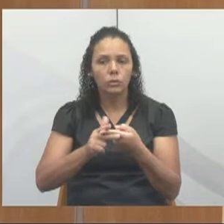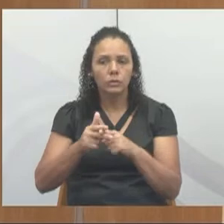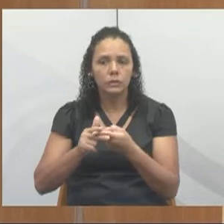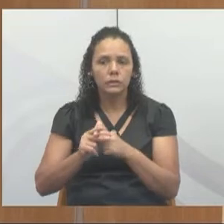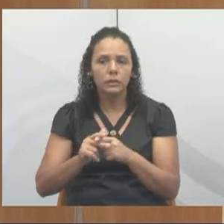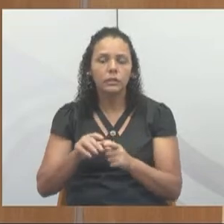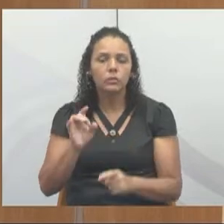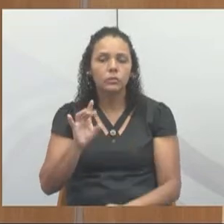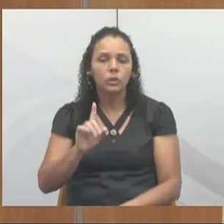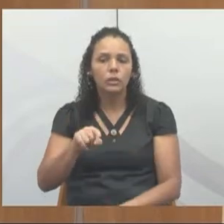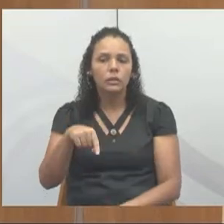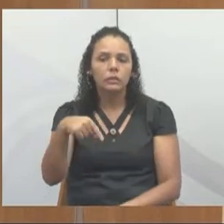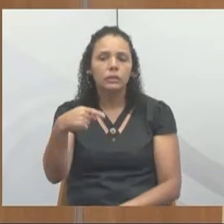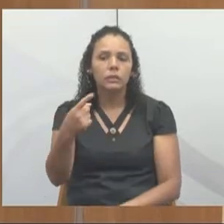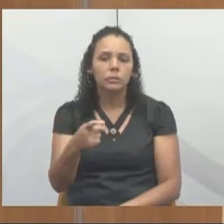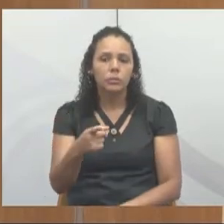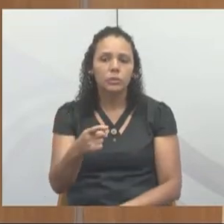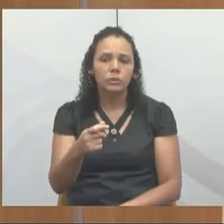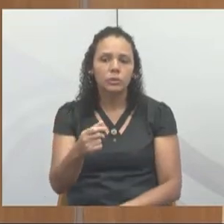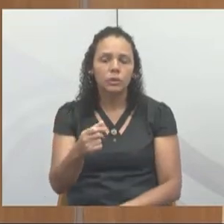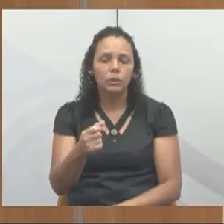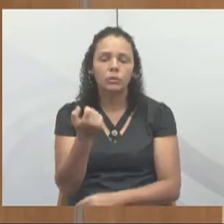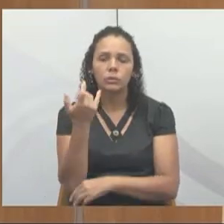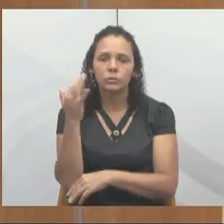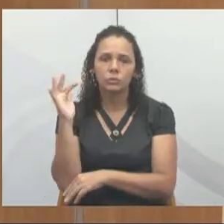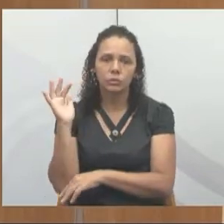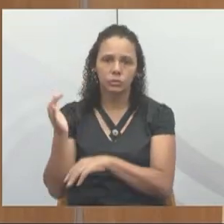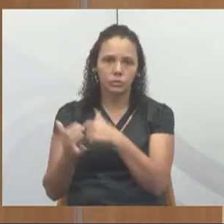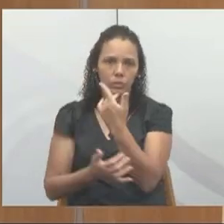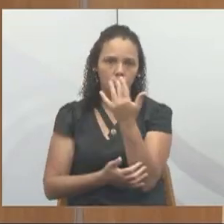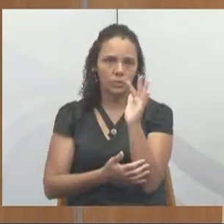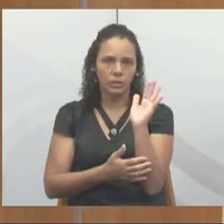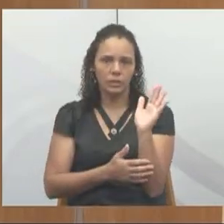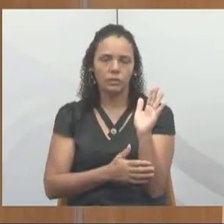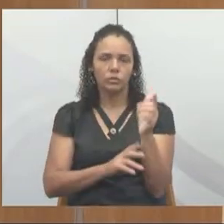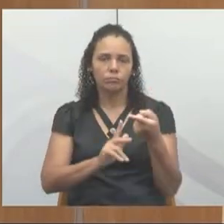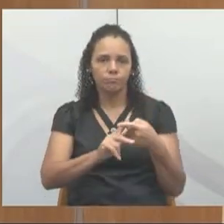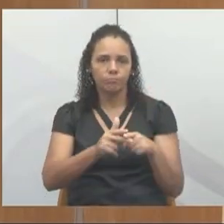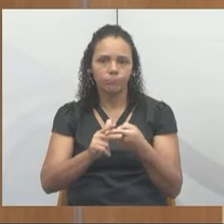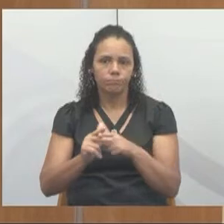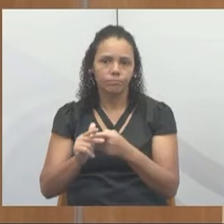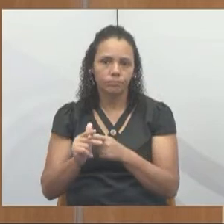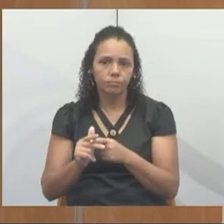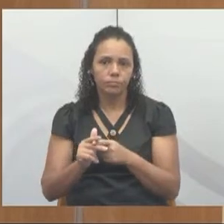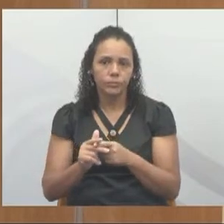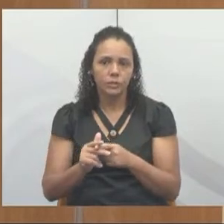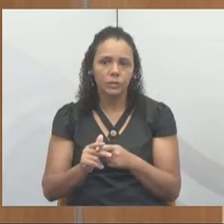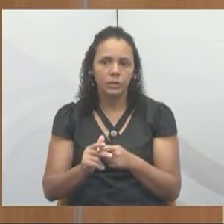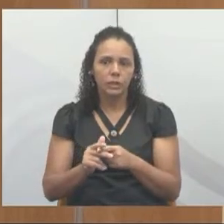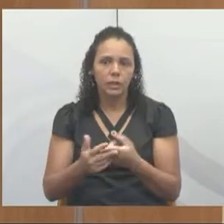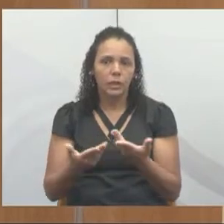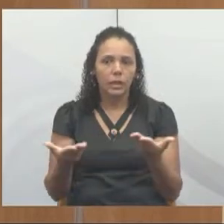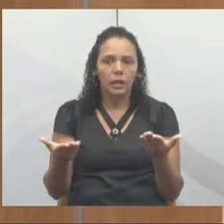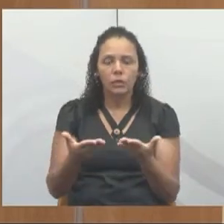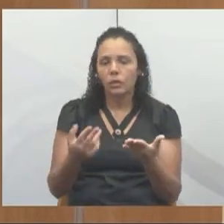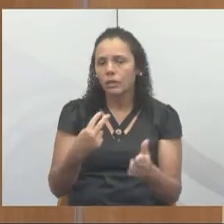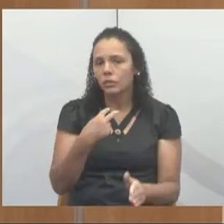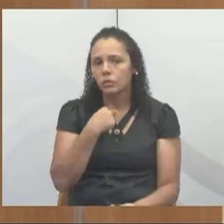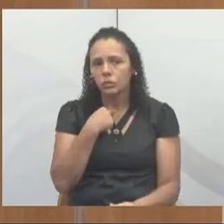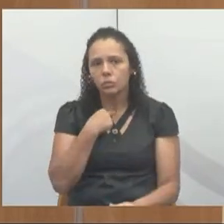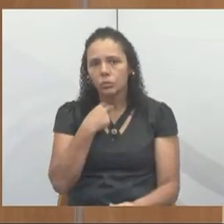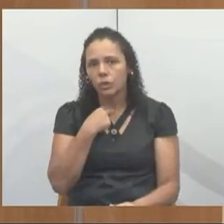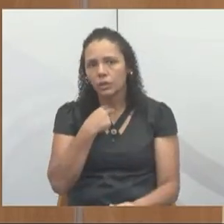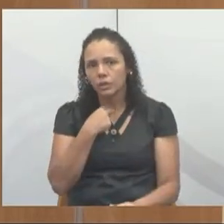pode ocorrer depois que houver a recuperação ambiental da cava, com o seu respectivo aterro. No atual momento, a gente não pode fazer